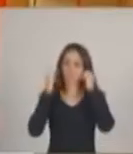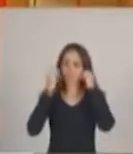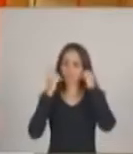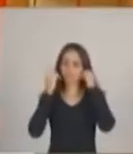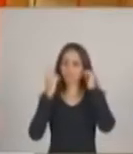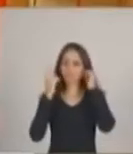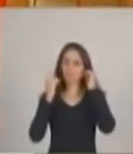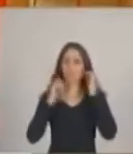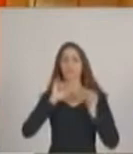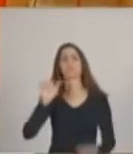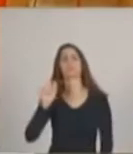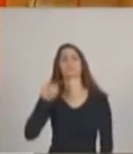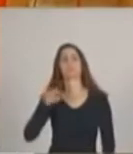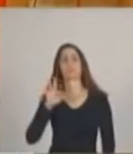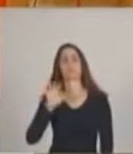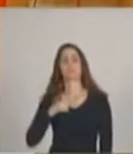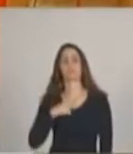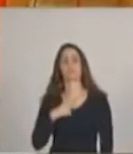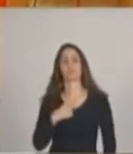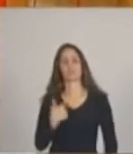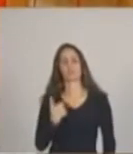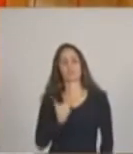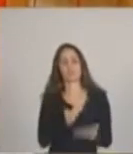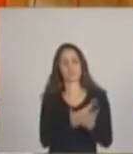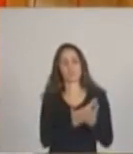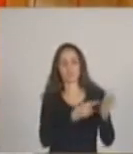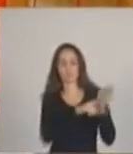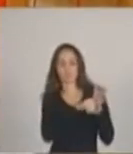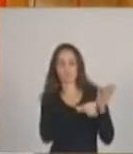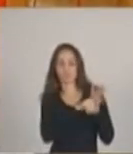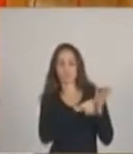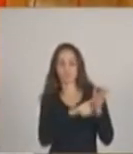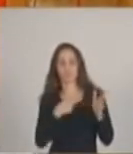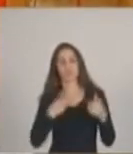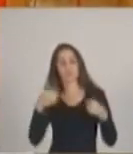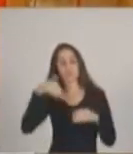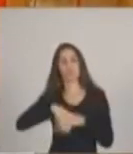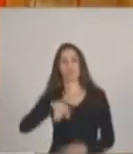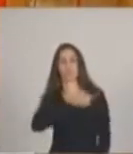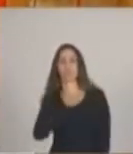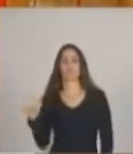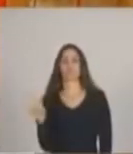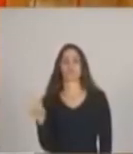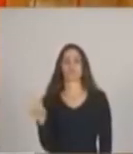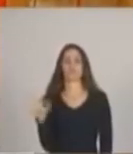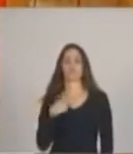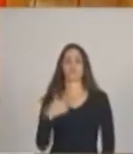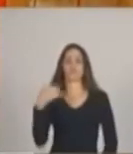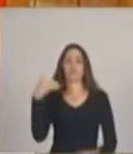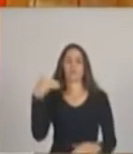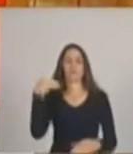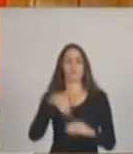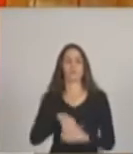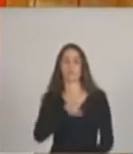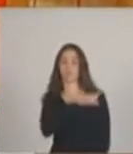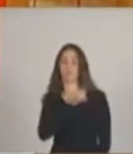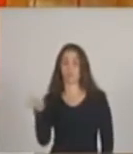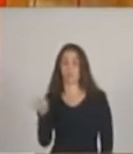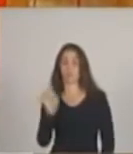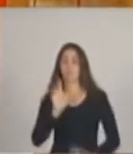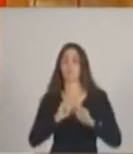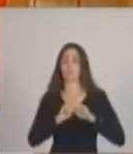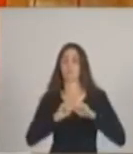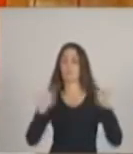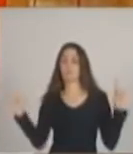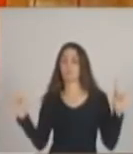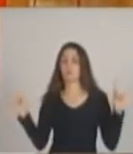Senhor presidente, por uma questão de coerência do estudo que nós fizemos, eu tenho que votar não. Eu voto contra o veto, mas eu vou apresentar, não vou fazer